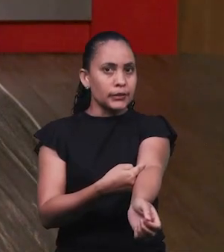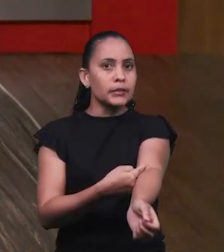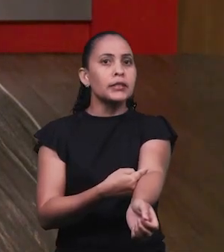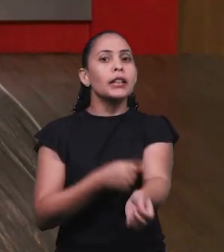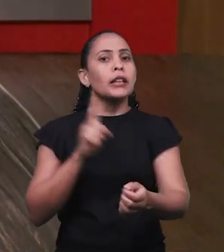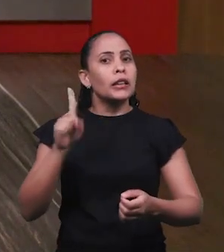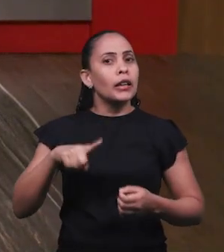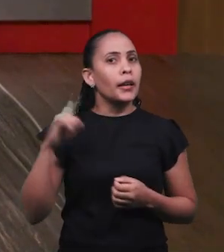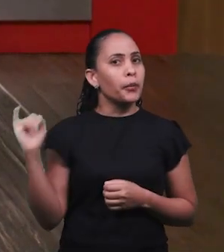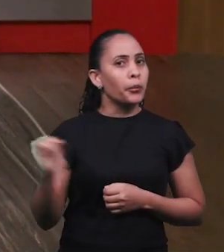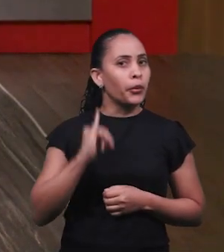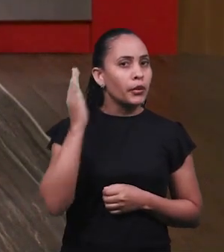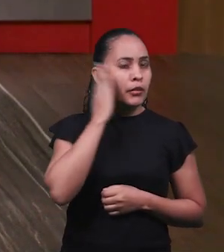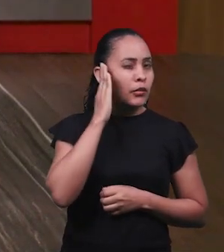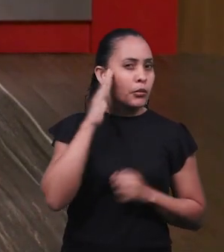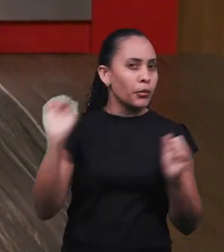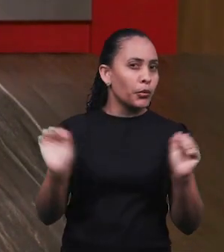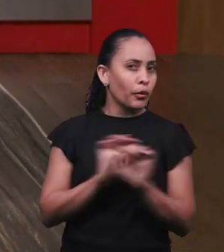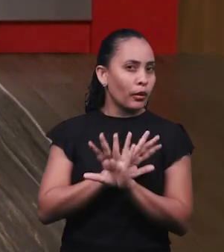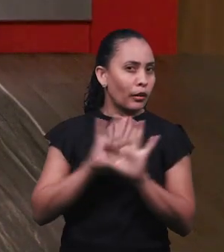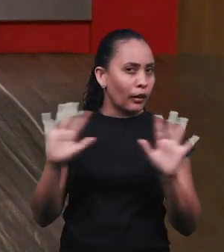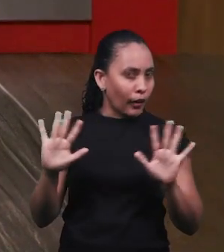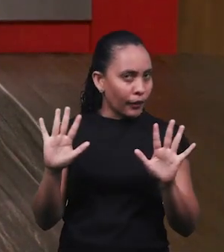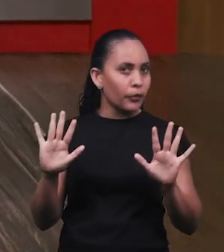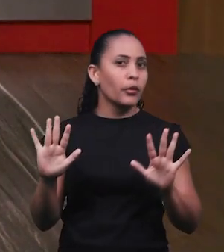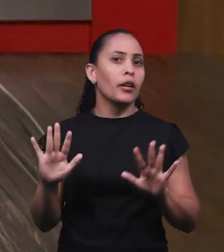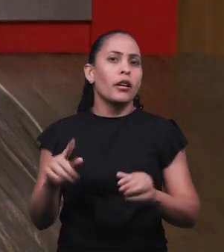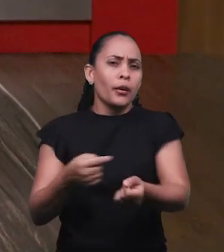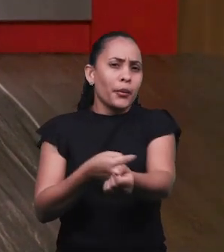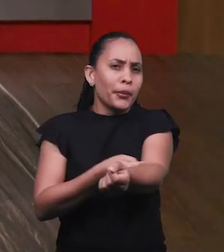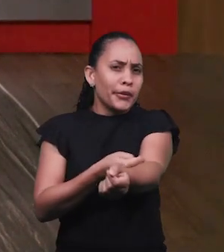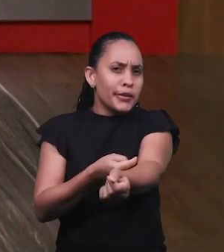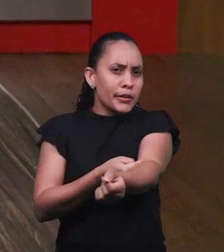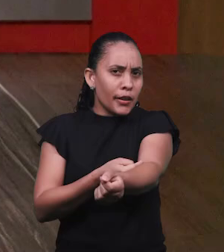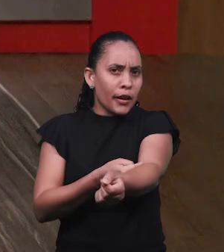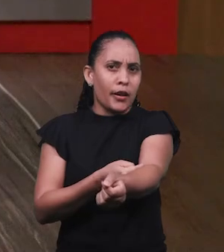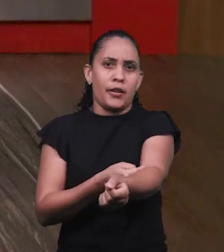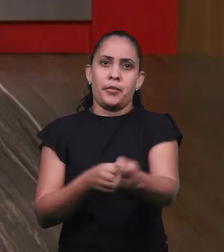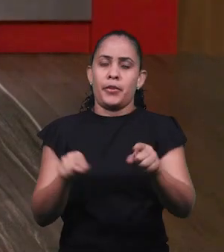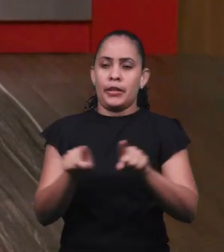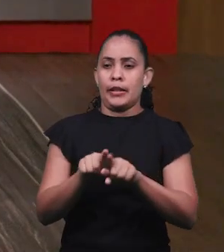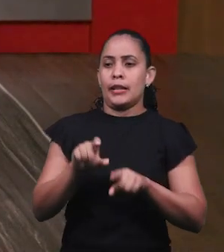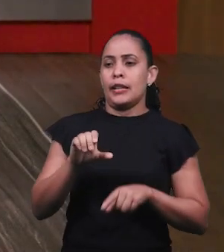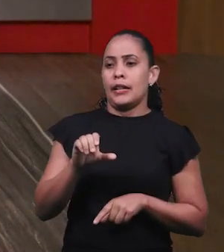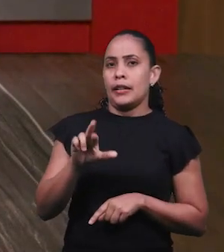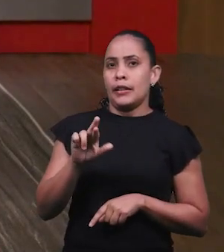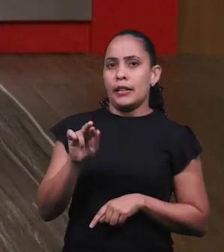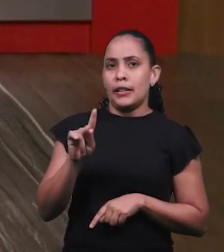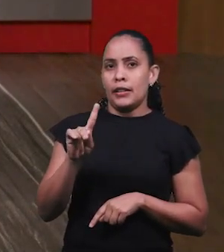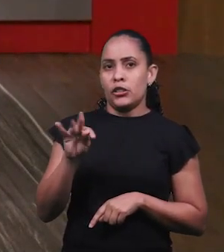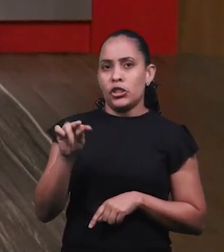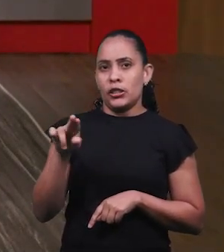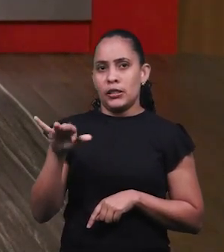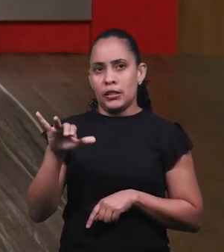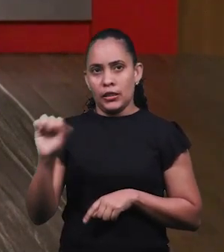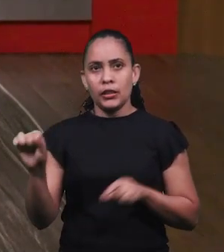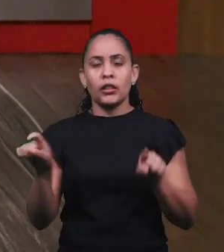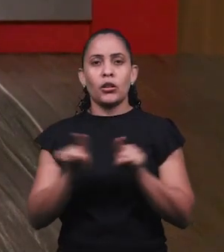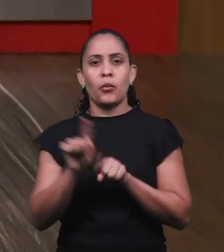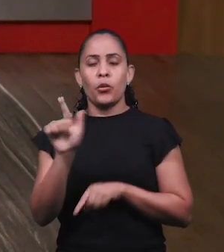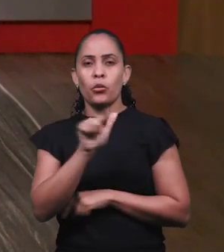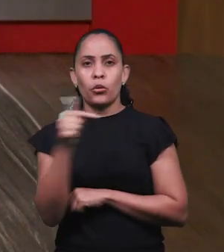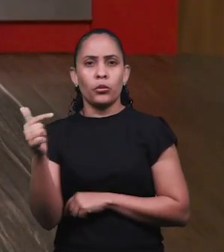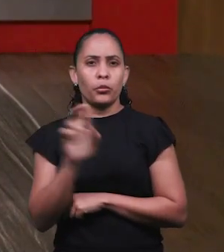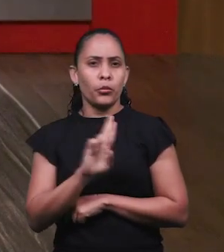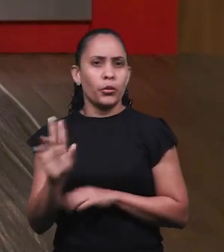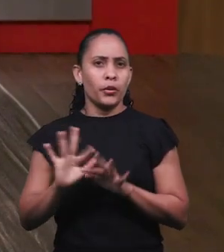é importante ficar claro para a população. É um exame que é no sangue, que é a creatinina, e um exame de urina simples, que é o